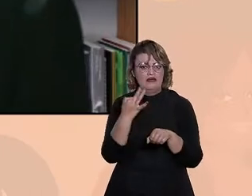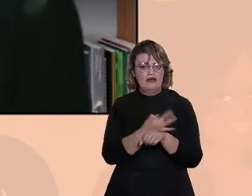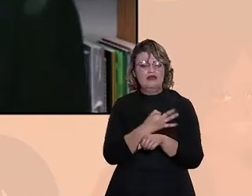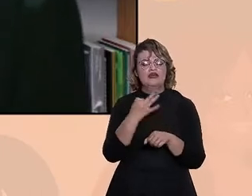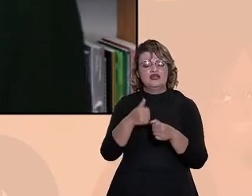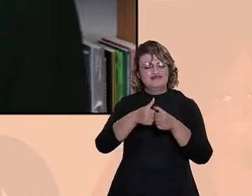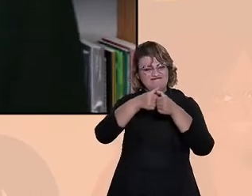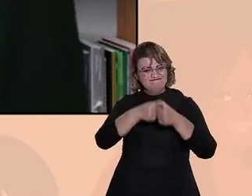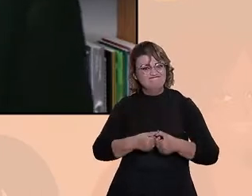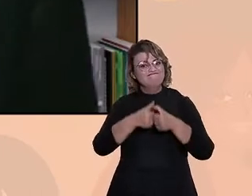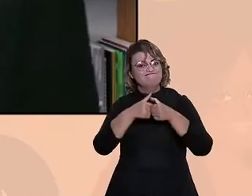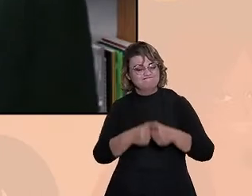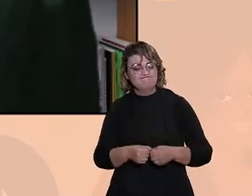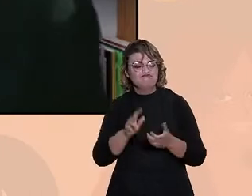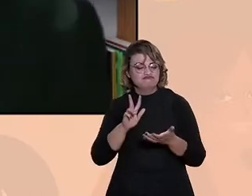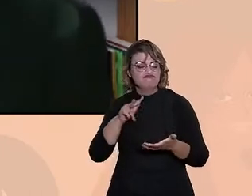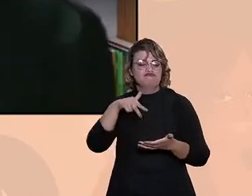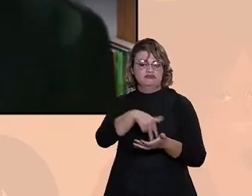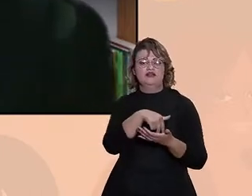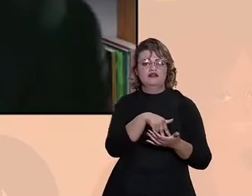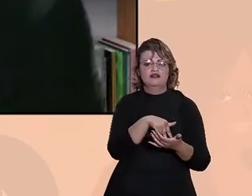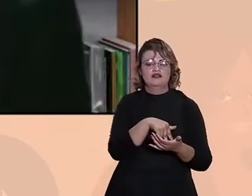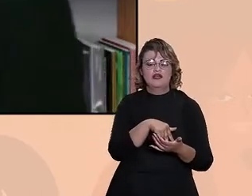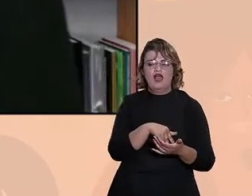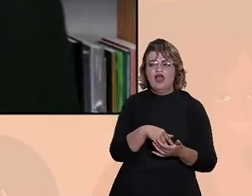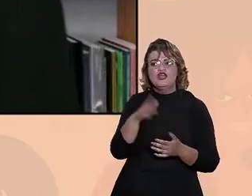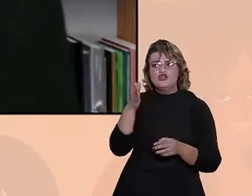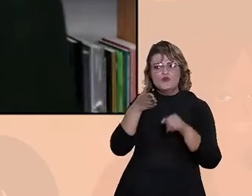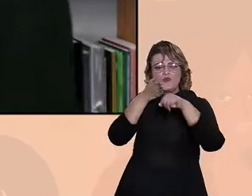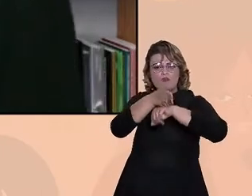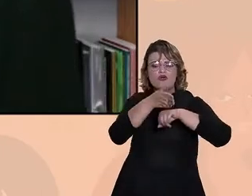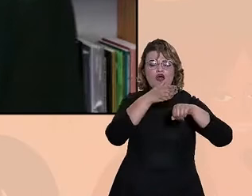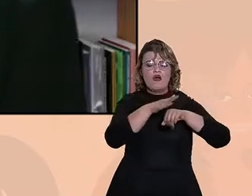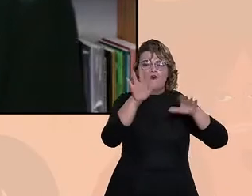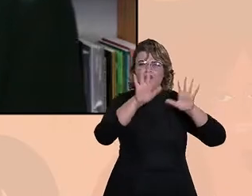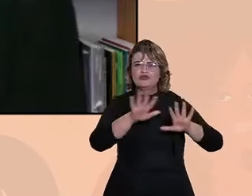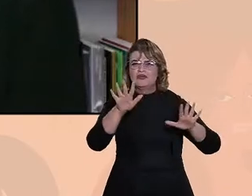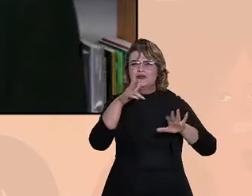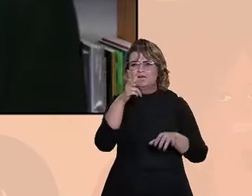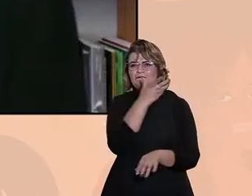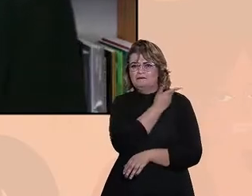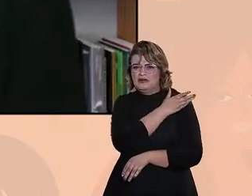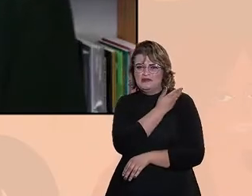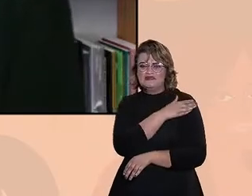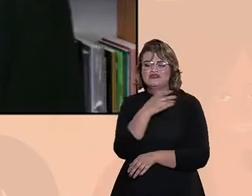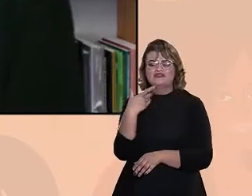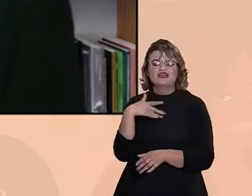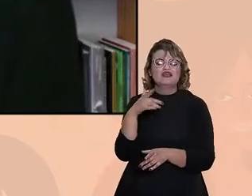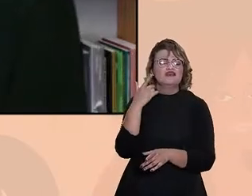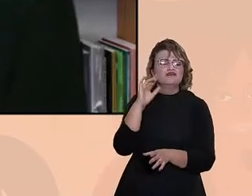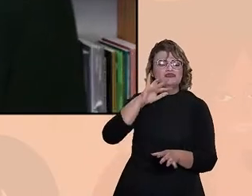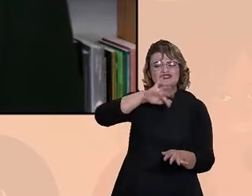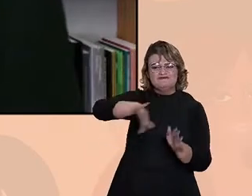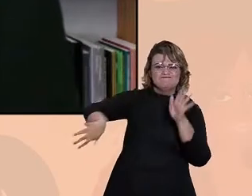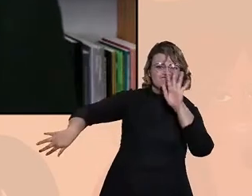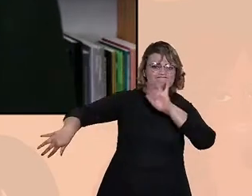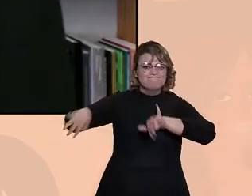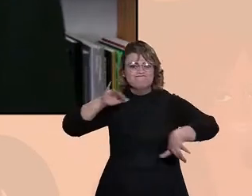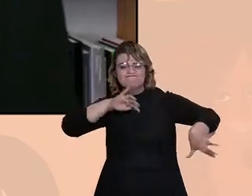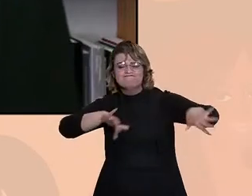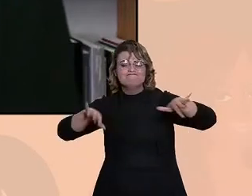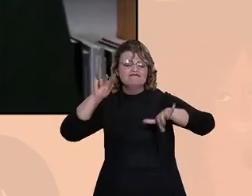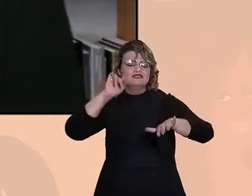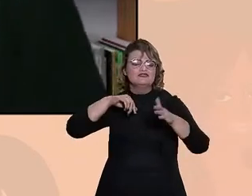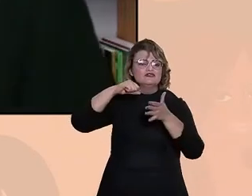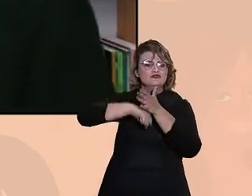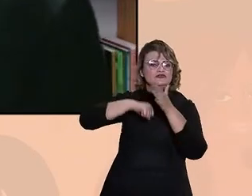resiliência desbravar novos horizontes encoberto por preconceito passa por muita luta em